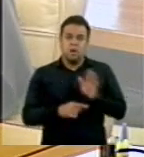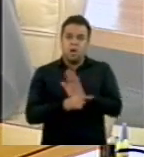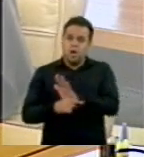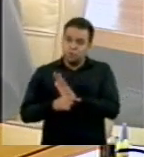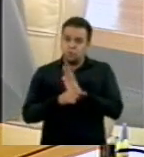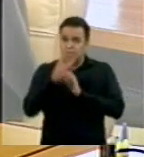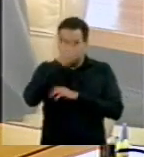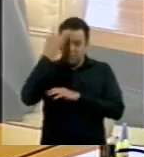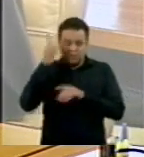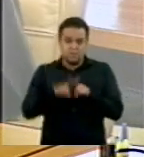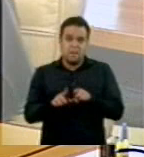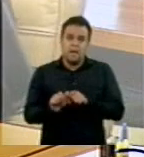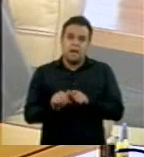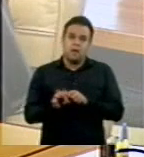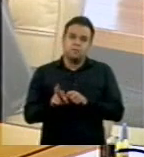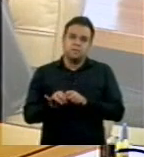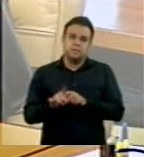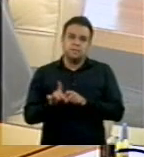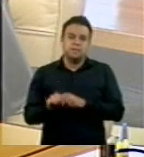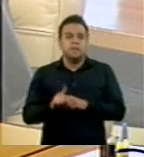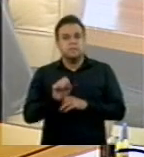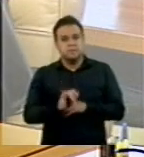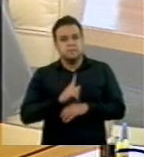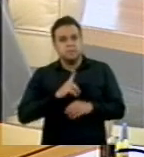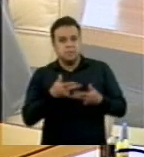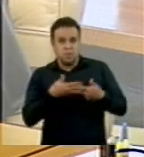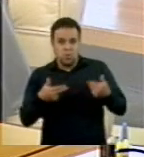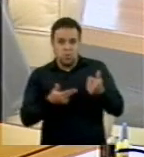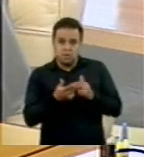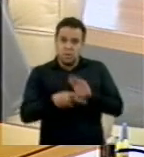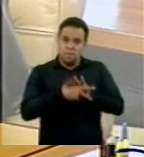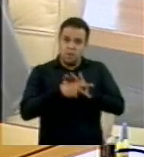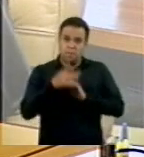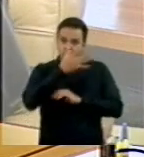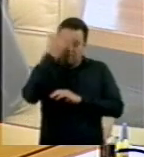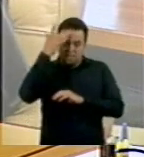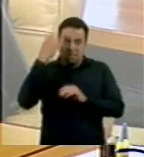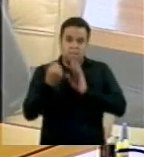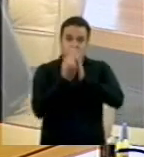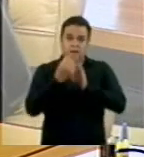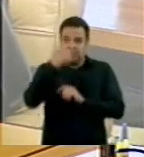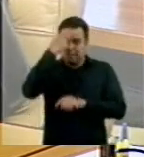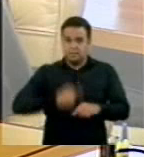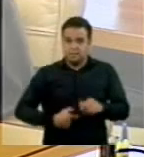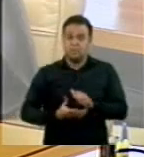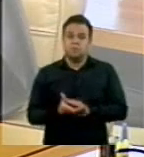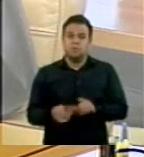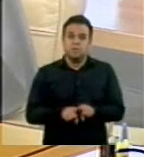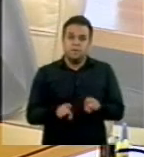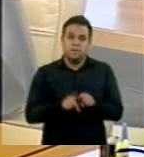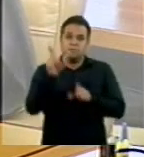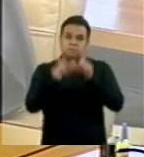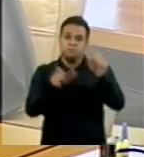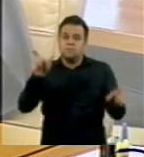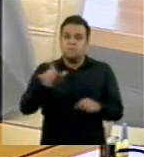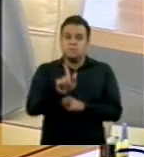da alteridade como elementos constitutivos da própria personalidade e de pertencimento ao gênero